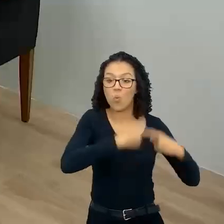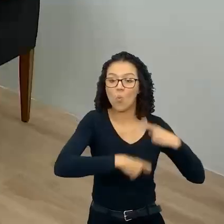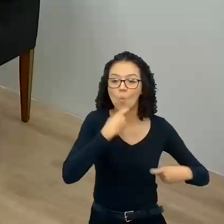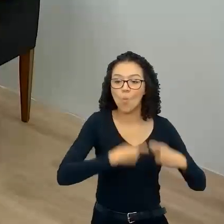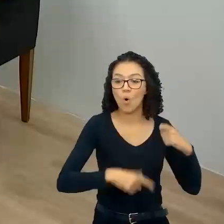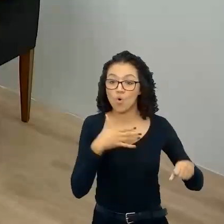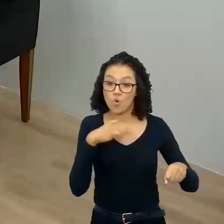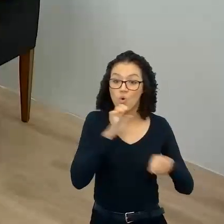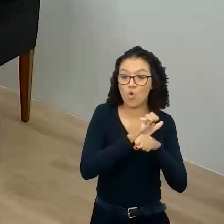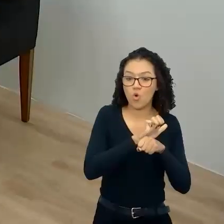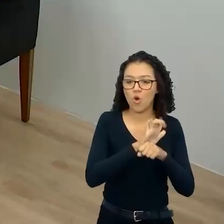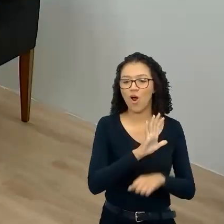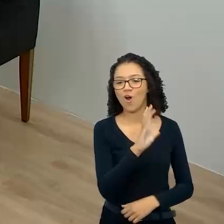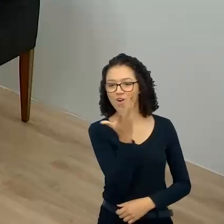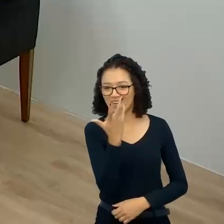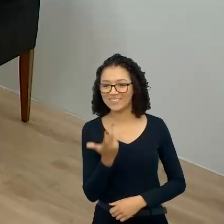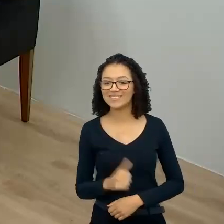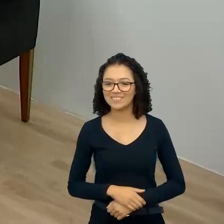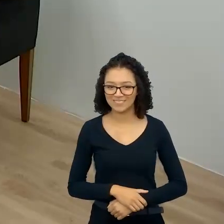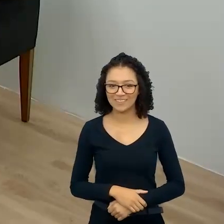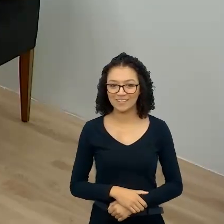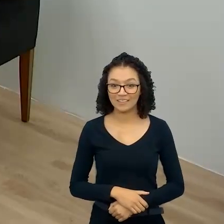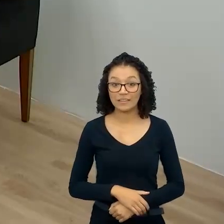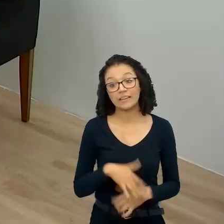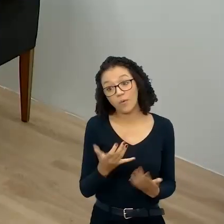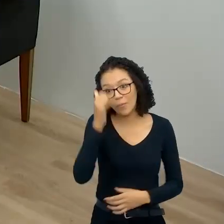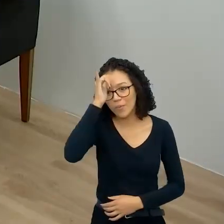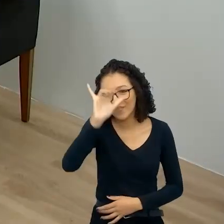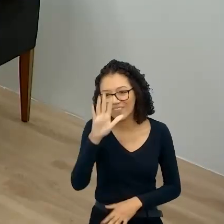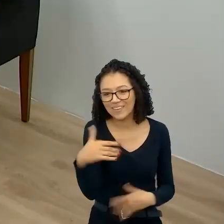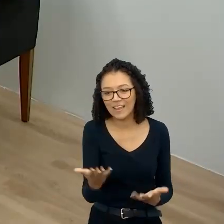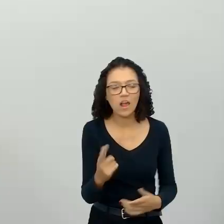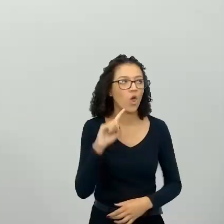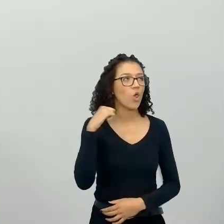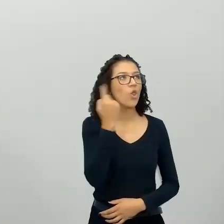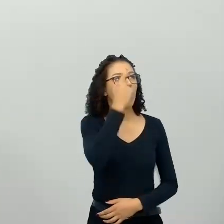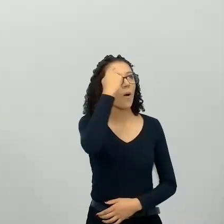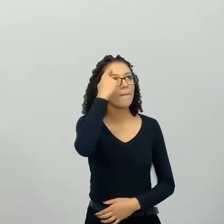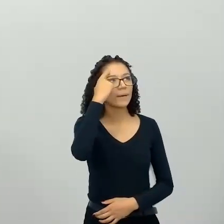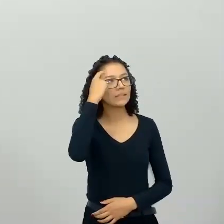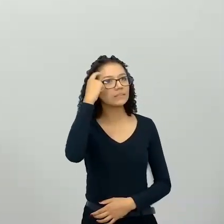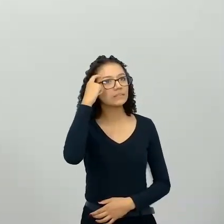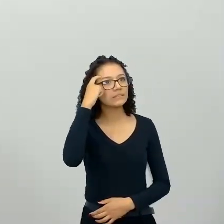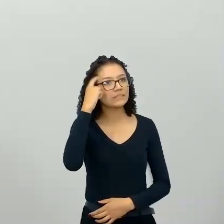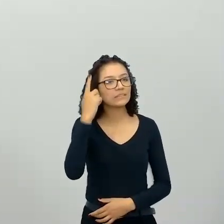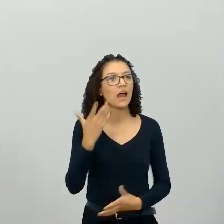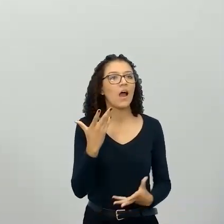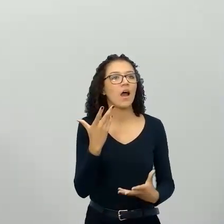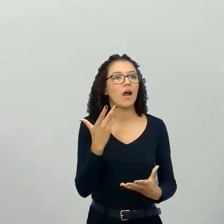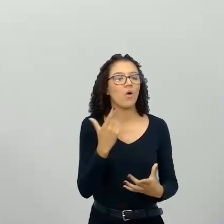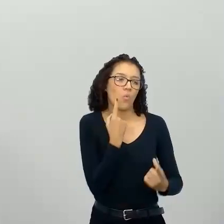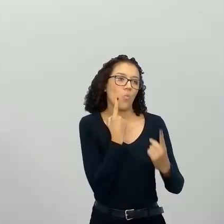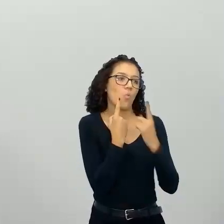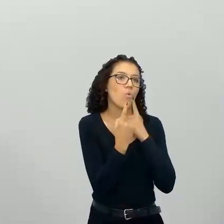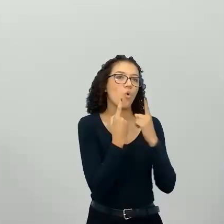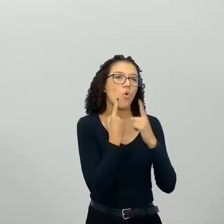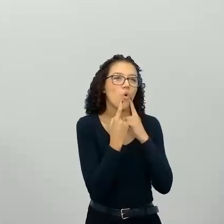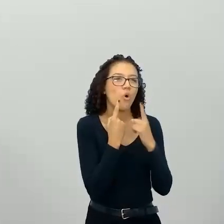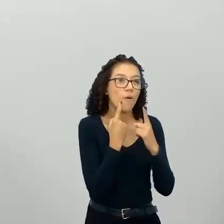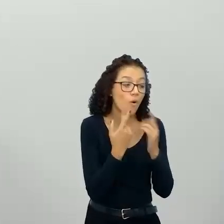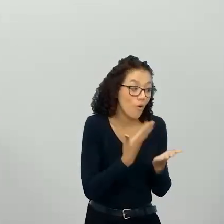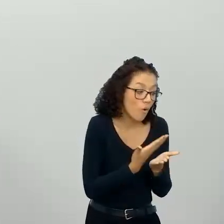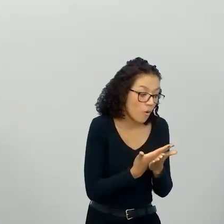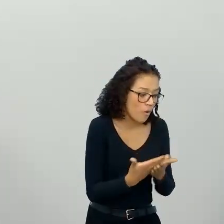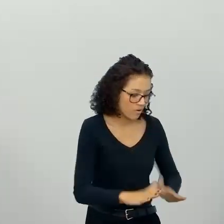Durante a sua fala, me recorreu aqui alguns exemplos que a gente pode pensar, que se inicia, que a gente só precisa iniciar a discussão nos anos iniciais,